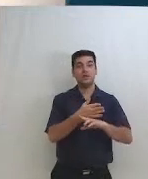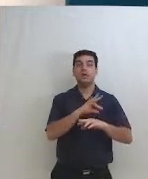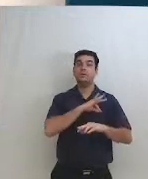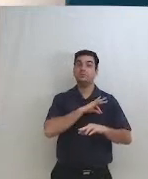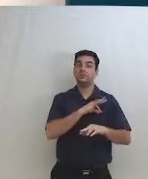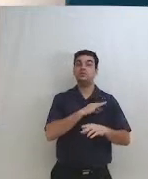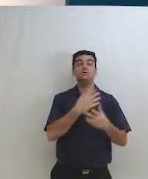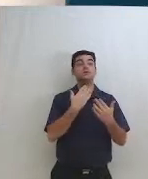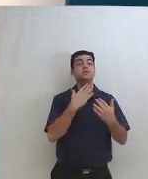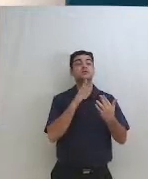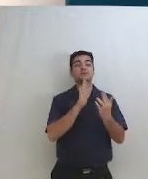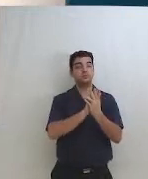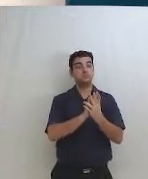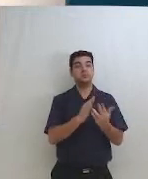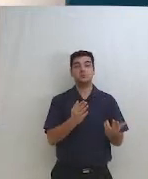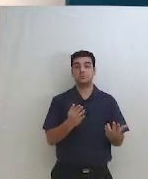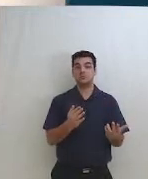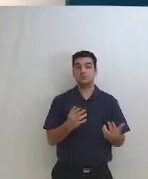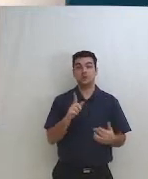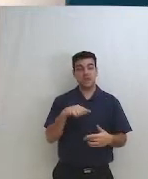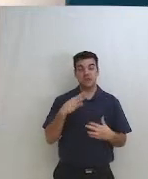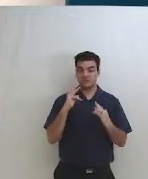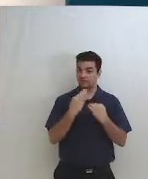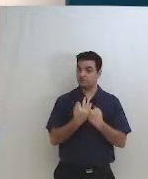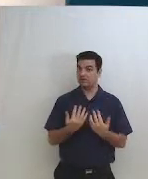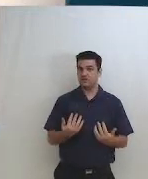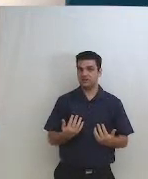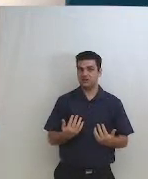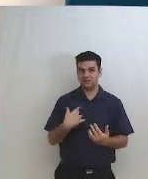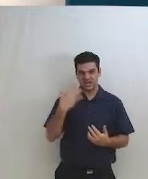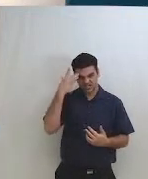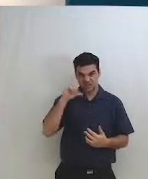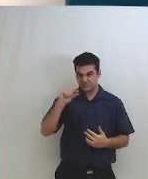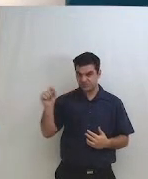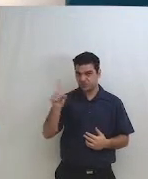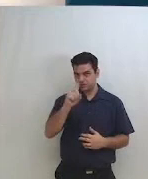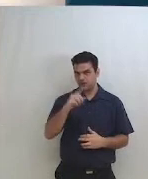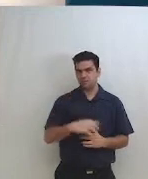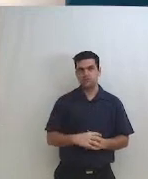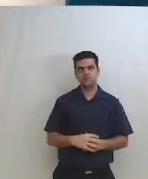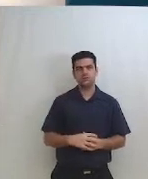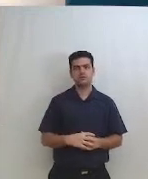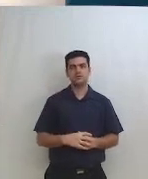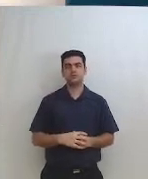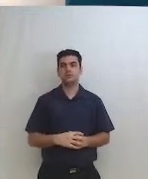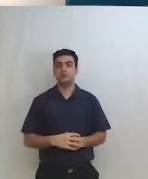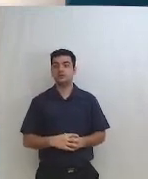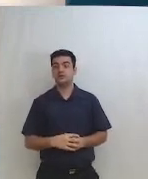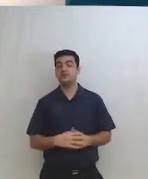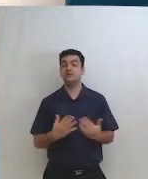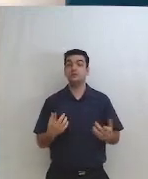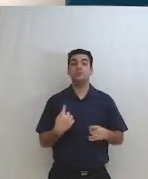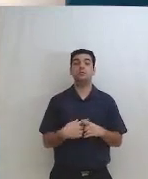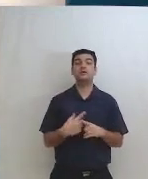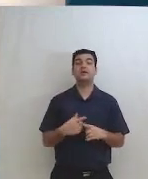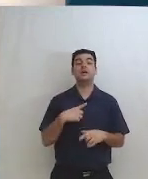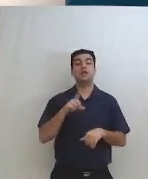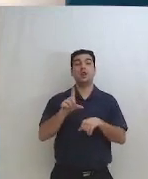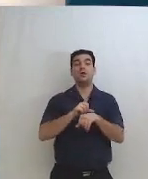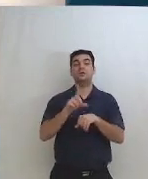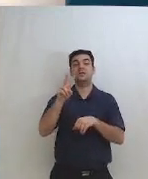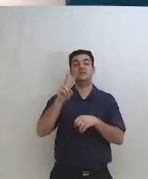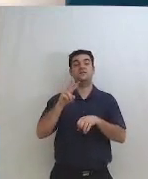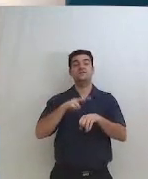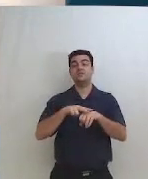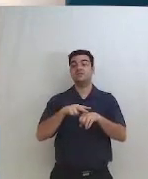sua vida, pai de família, teve sua vida destroçada porque as suas duas lojas de vidraçaria foram